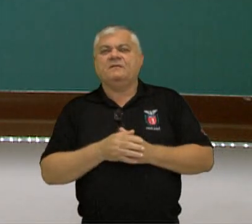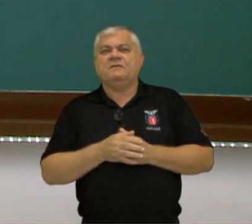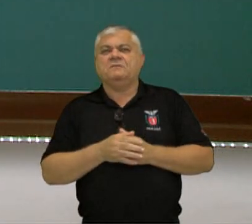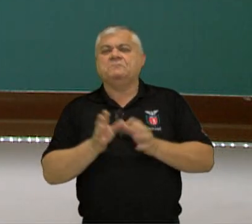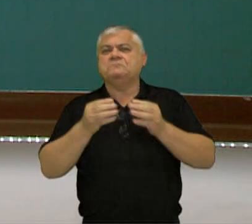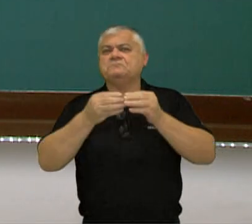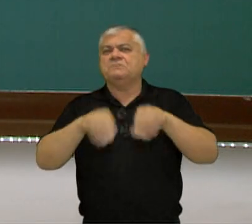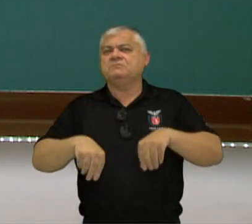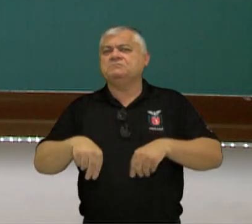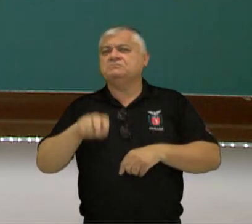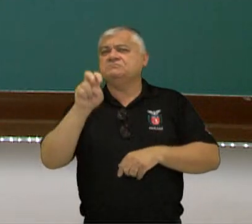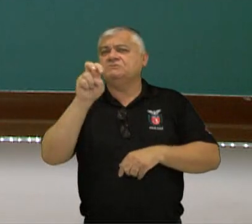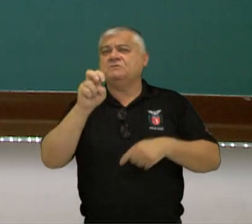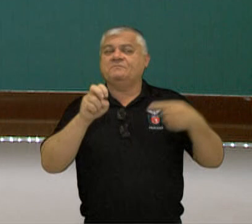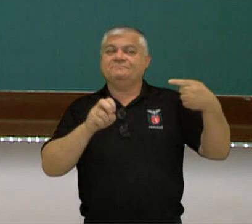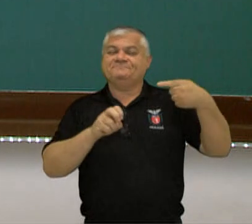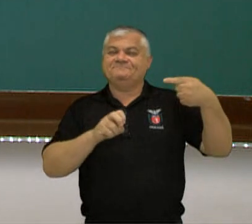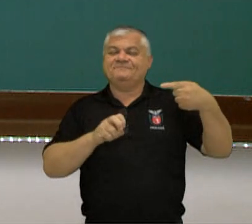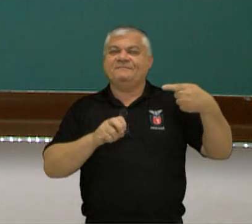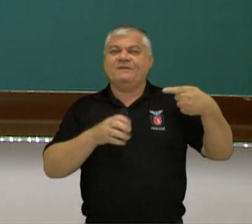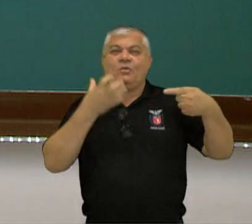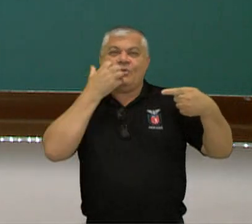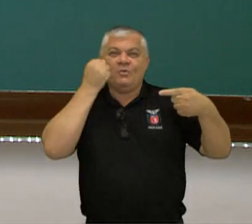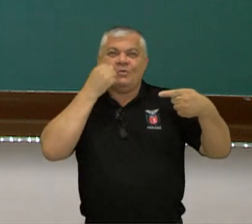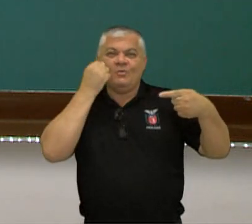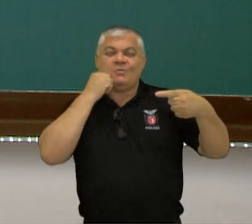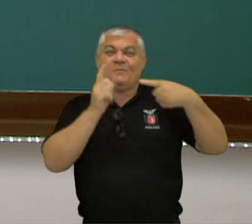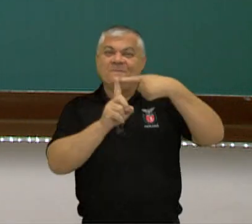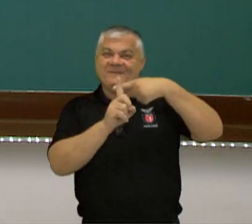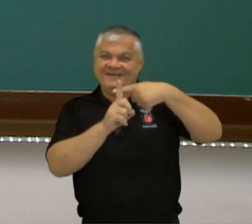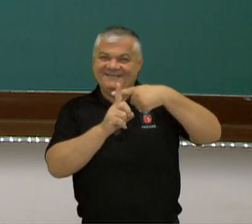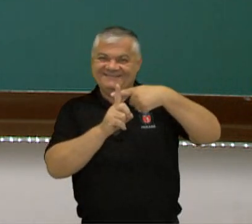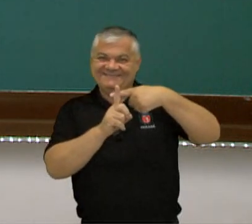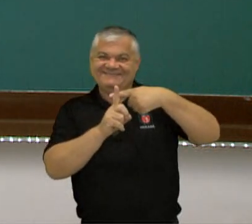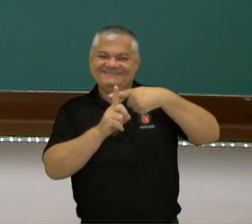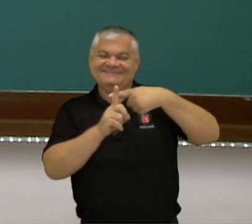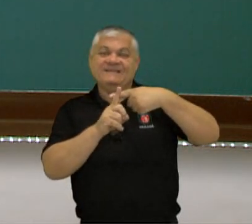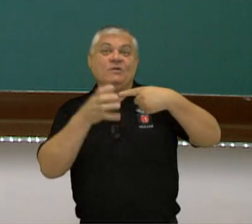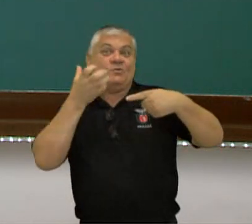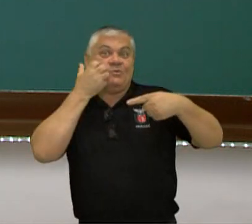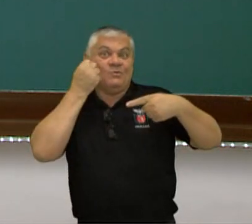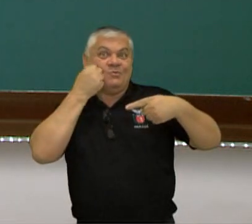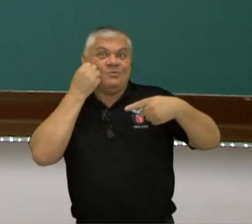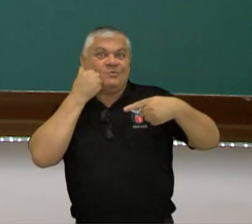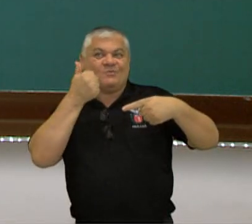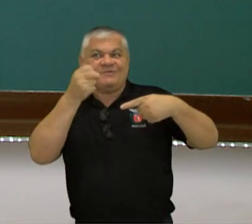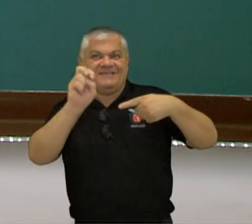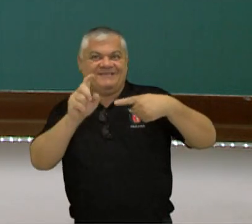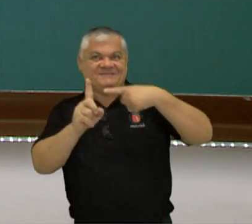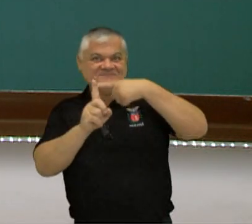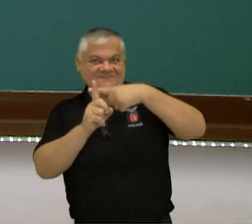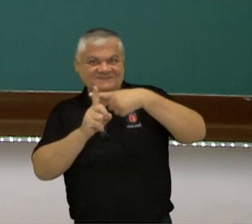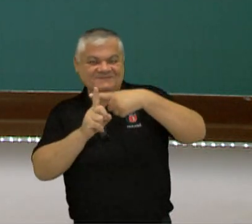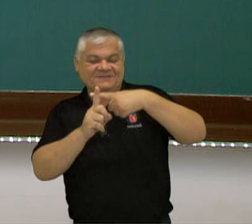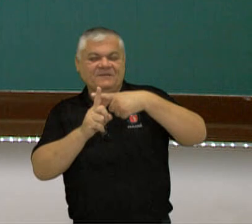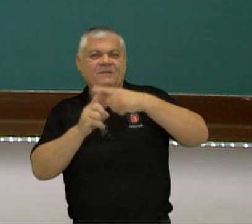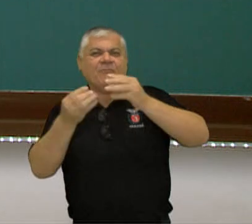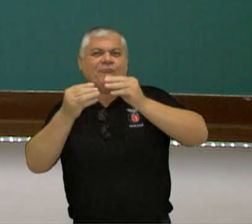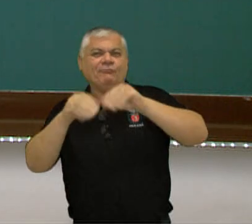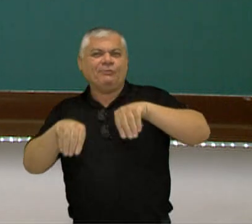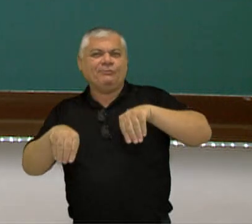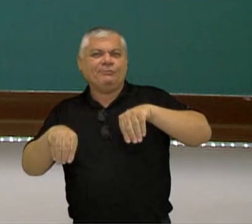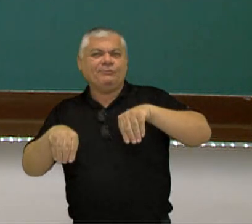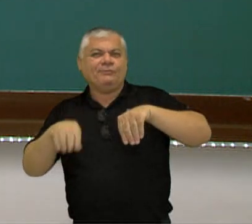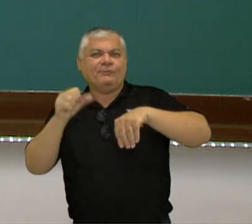5 menos 5, lucro de 7 mais 7, lucro de 15 mais 15, prejuízo de 8